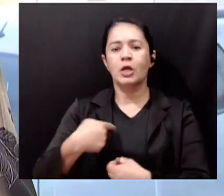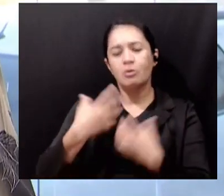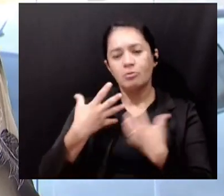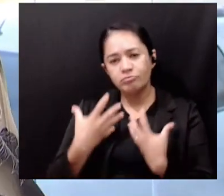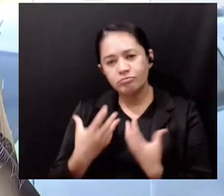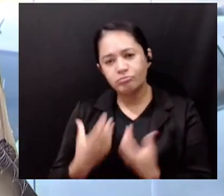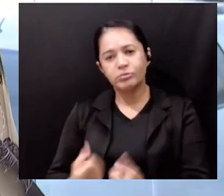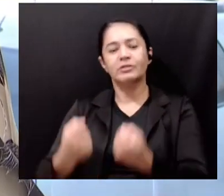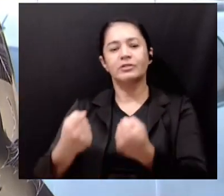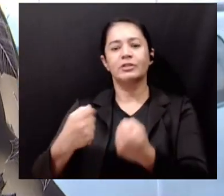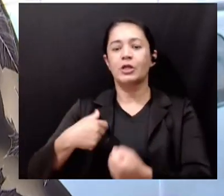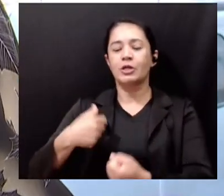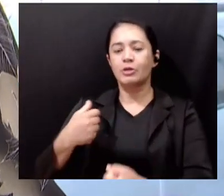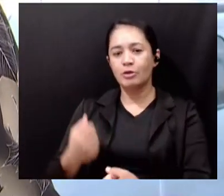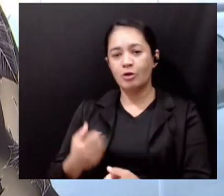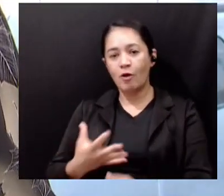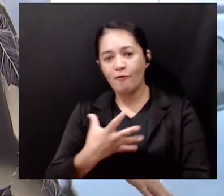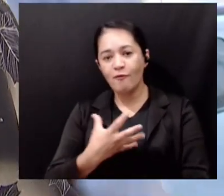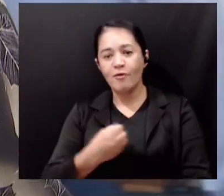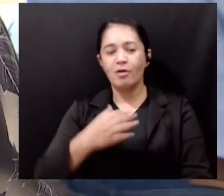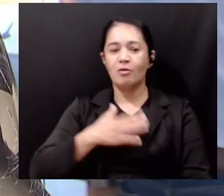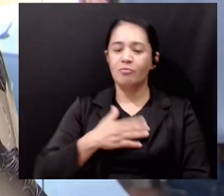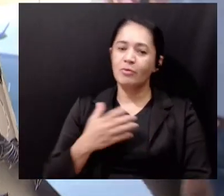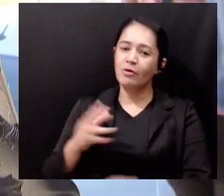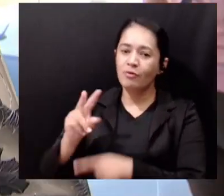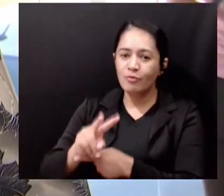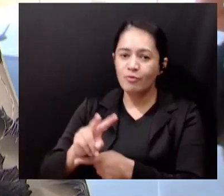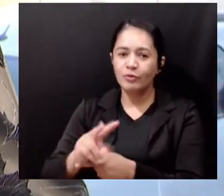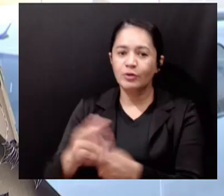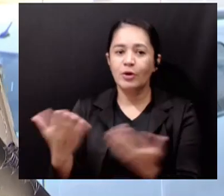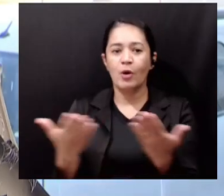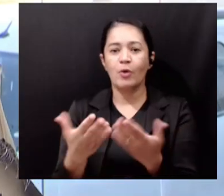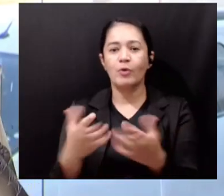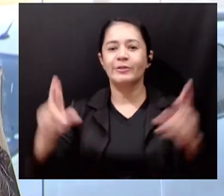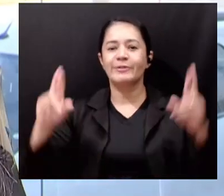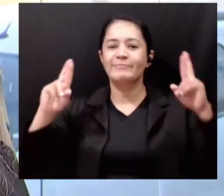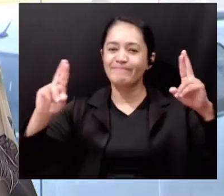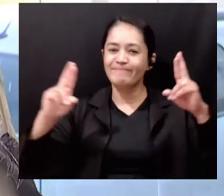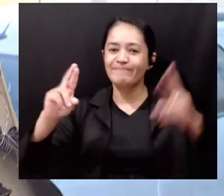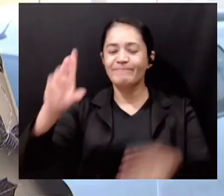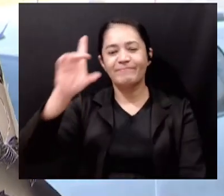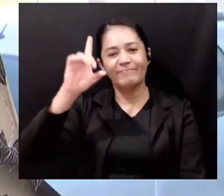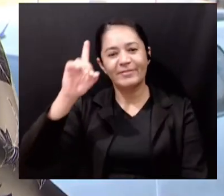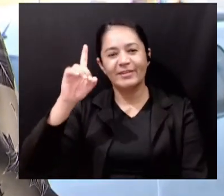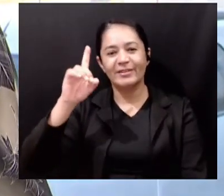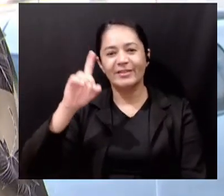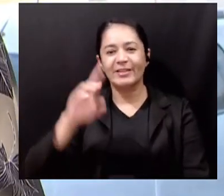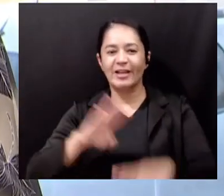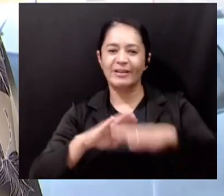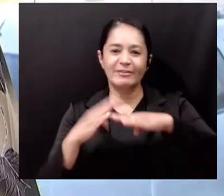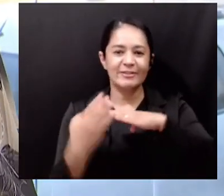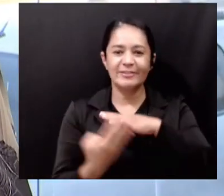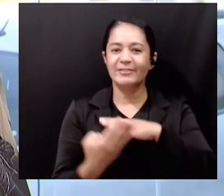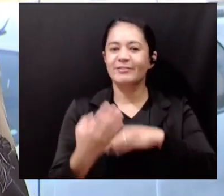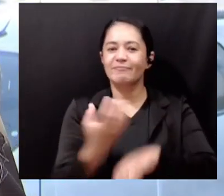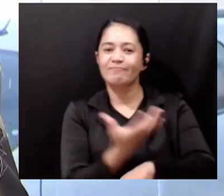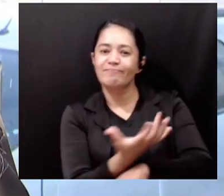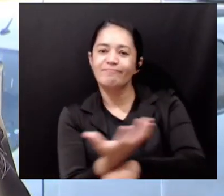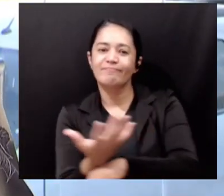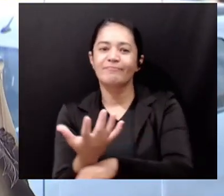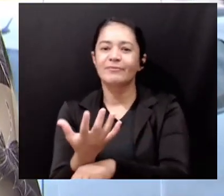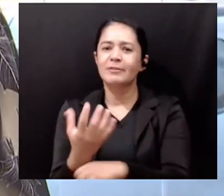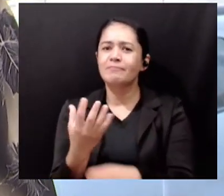meus filhos. E hoje, graças a Deus, Campo Grande é uma cidade Campo Grande, porque está muito, muito